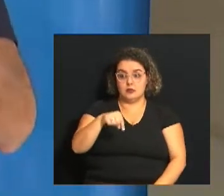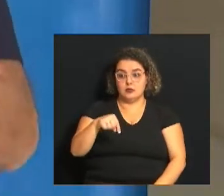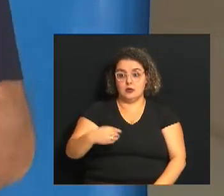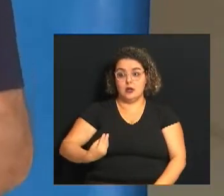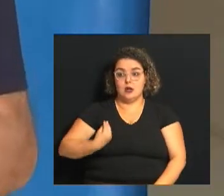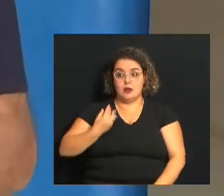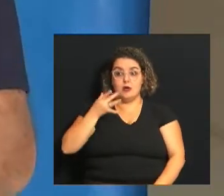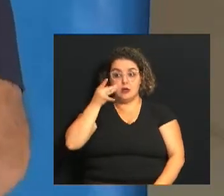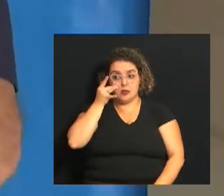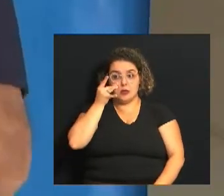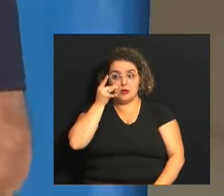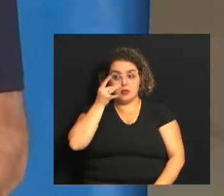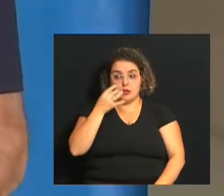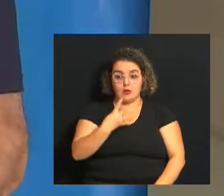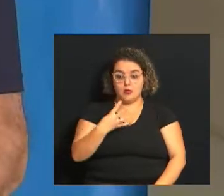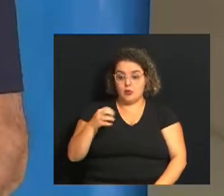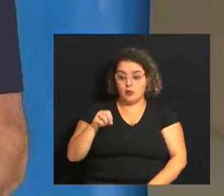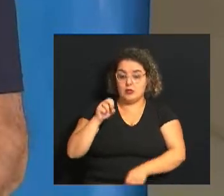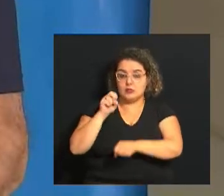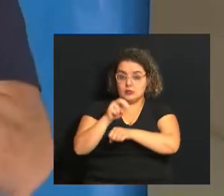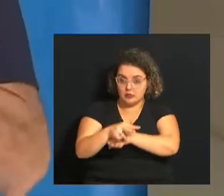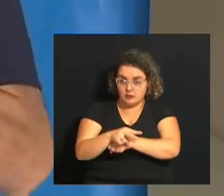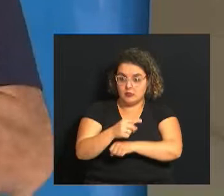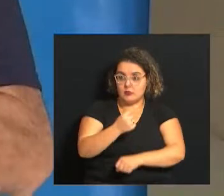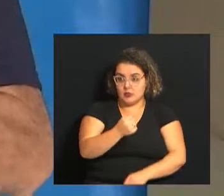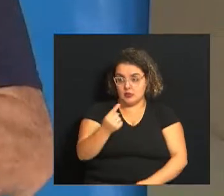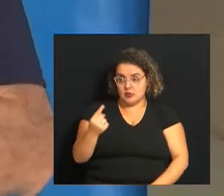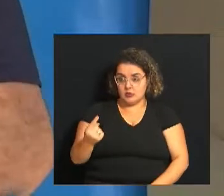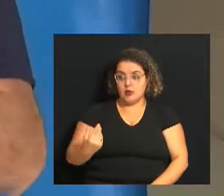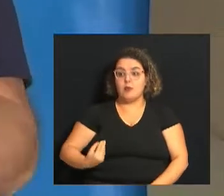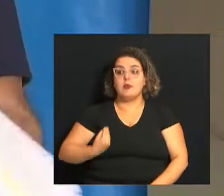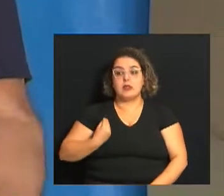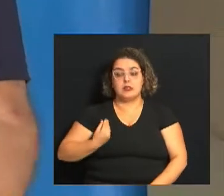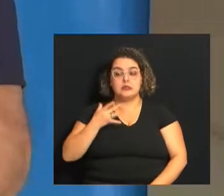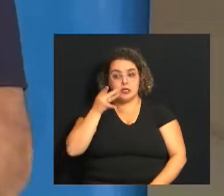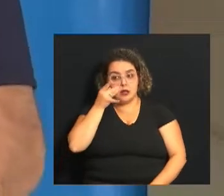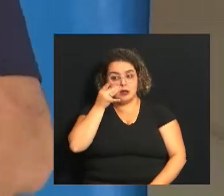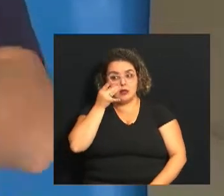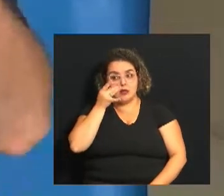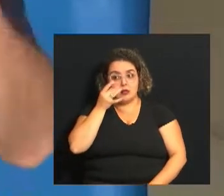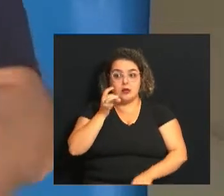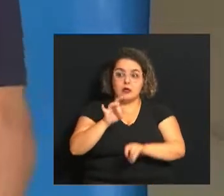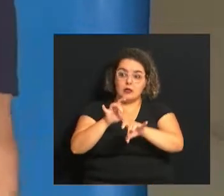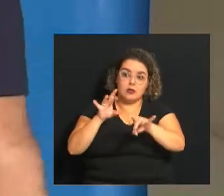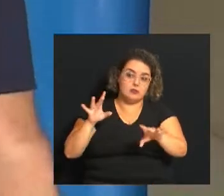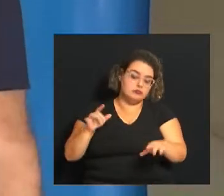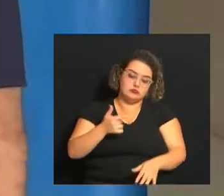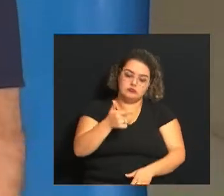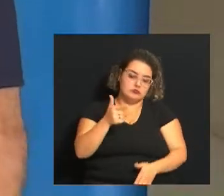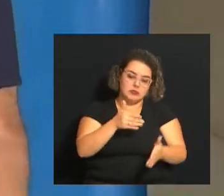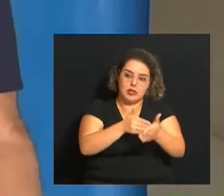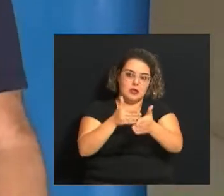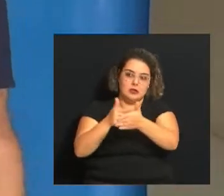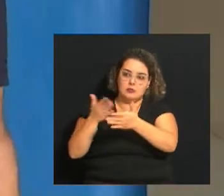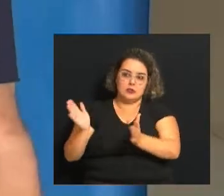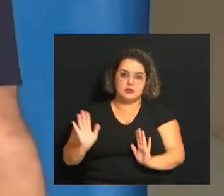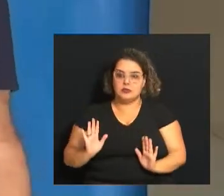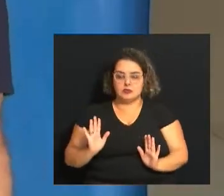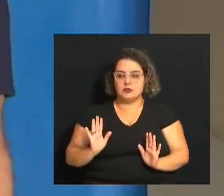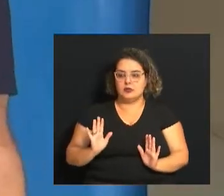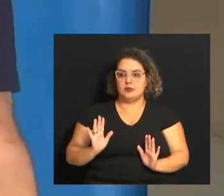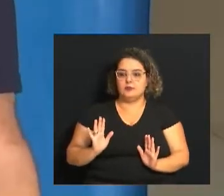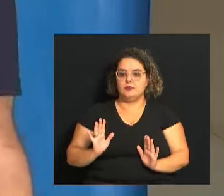presencial, 40 vagas para cada presencial. Agora, online... Online, não é? Tá no release e até está